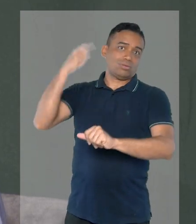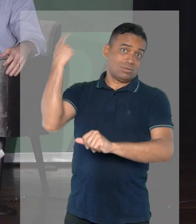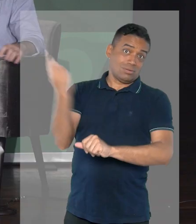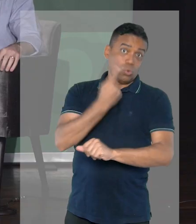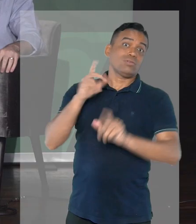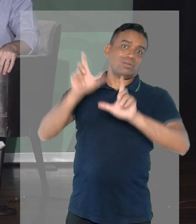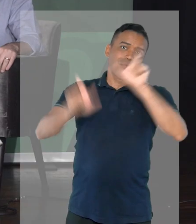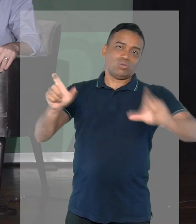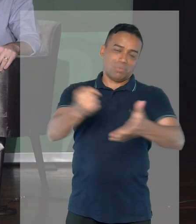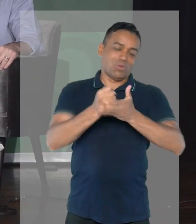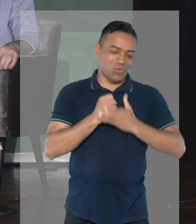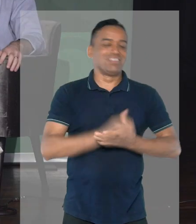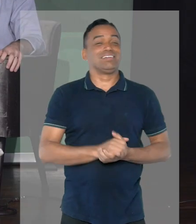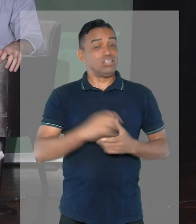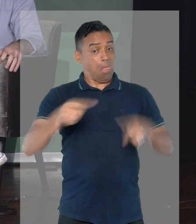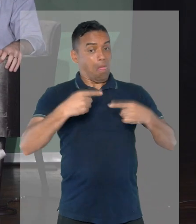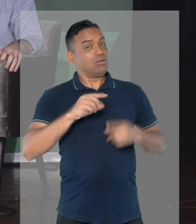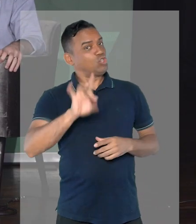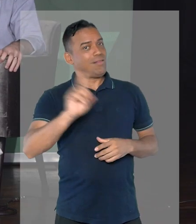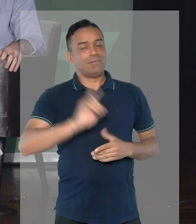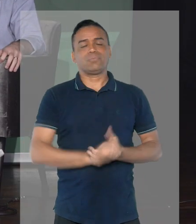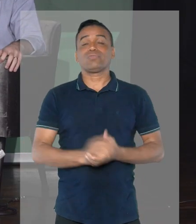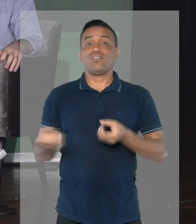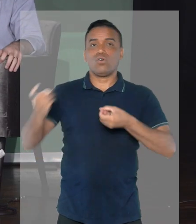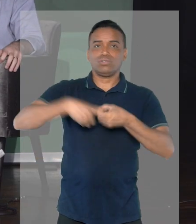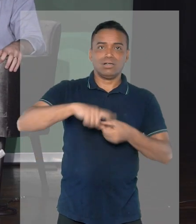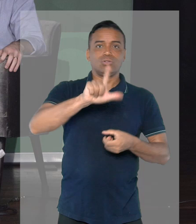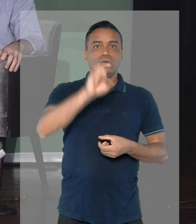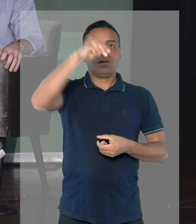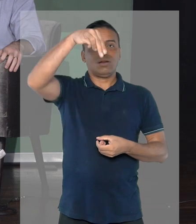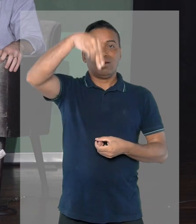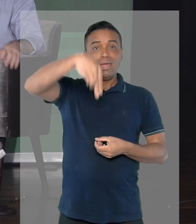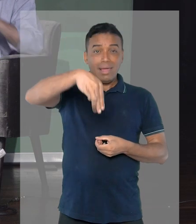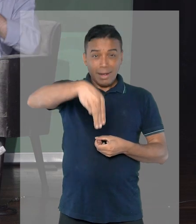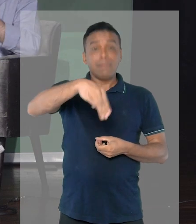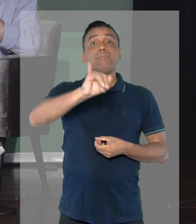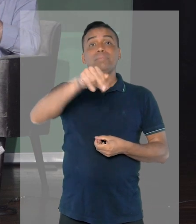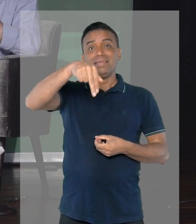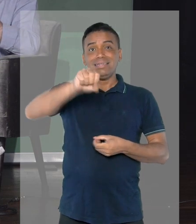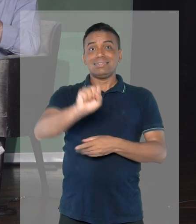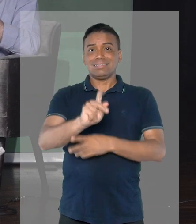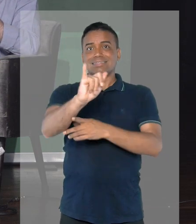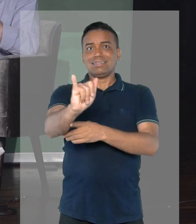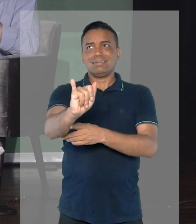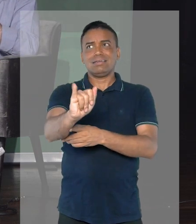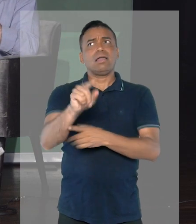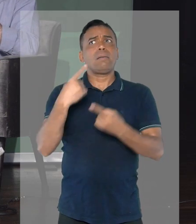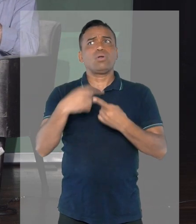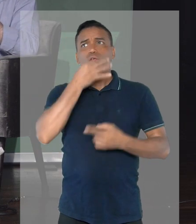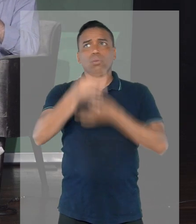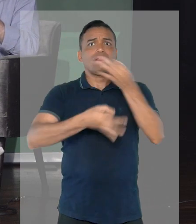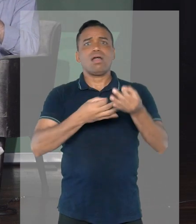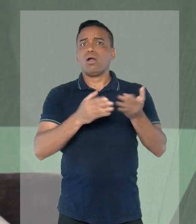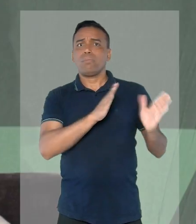comigo, por favor. Então, voltando para o Leminski, na sua opinião, por que ele é